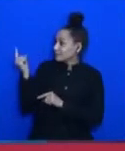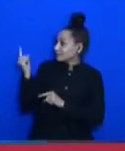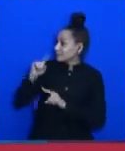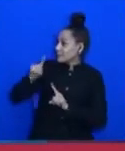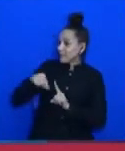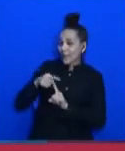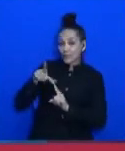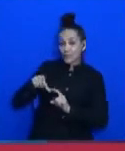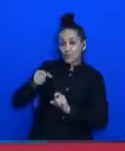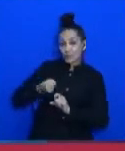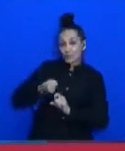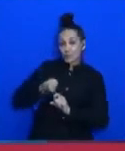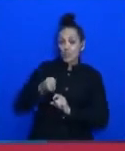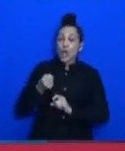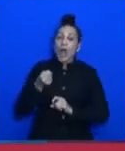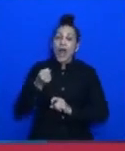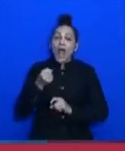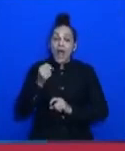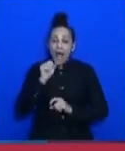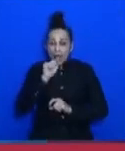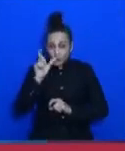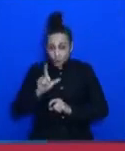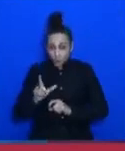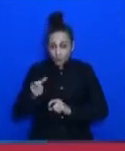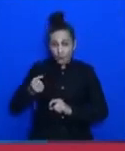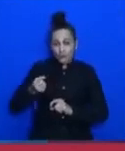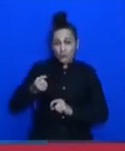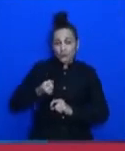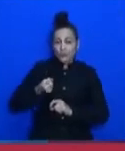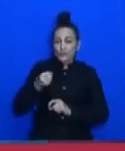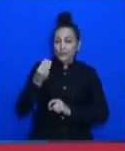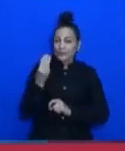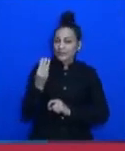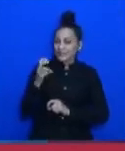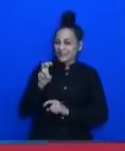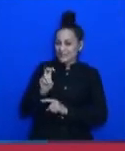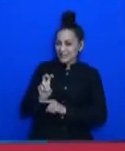tela. Bola azul, número 35. Azul, 35.